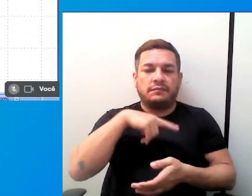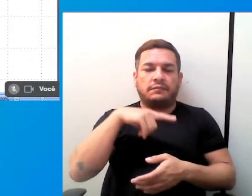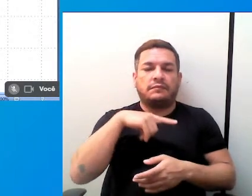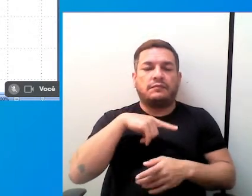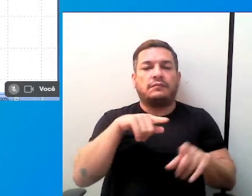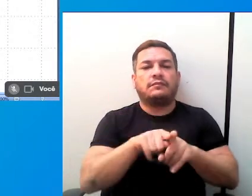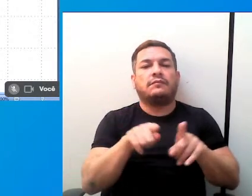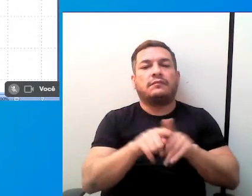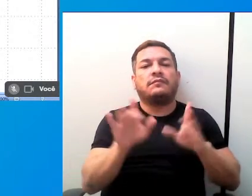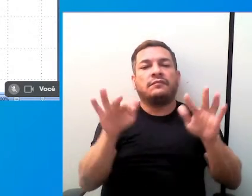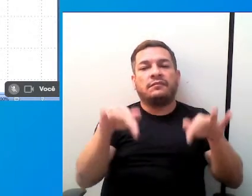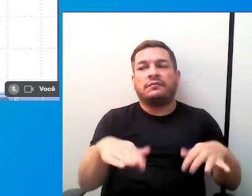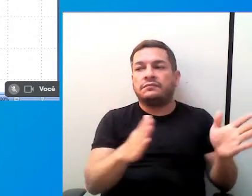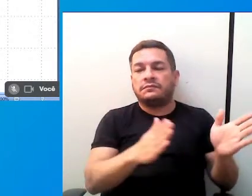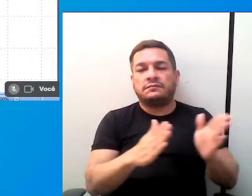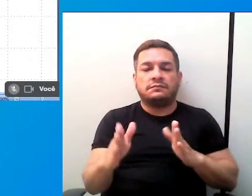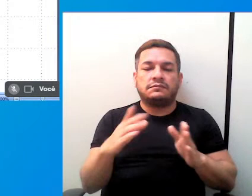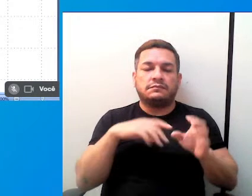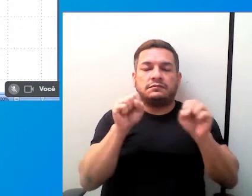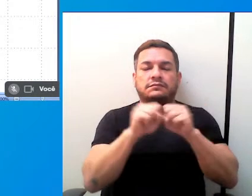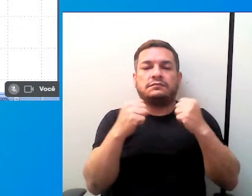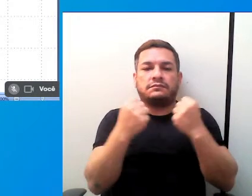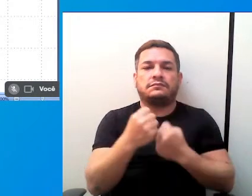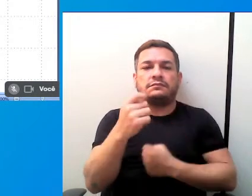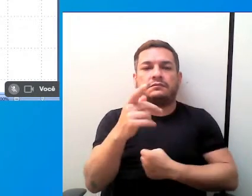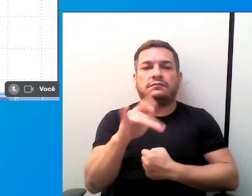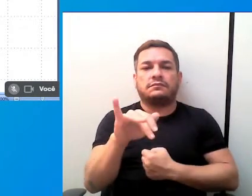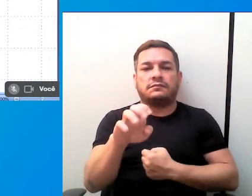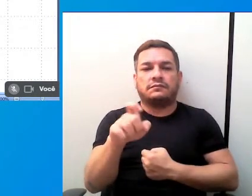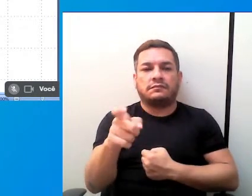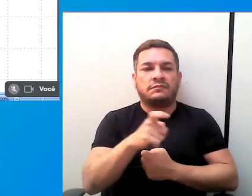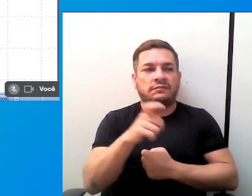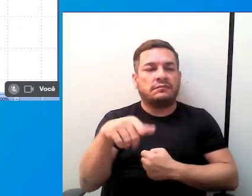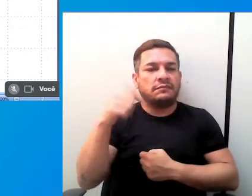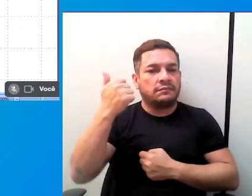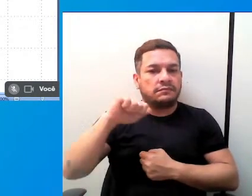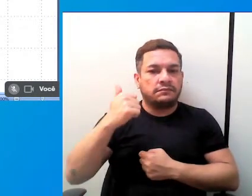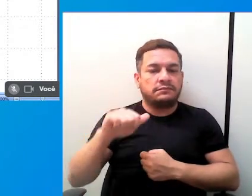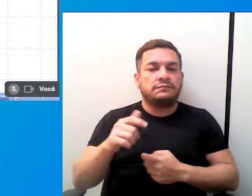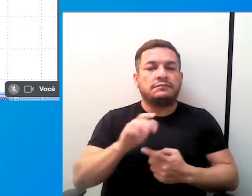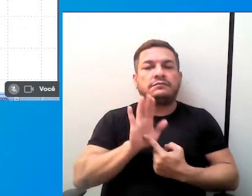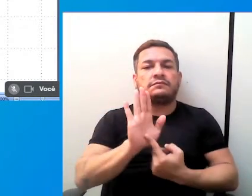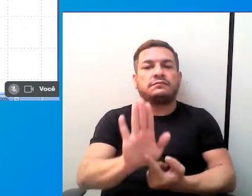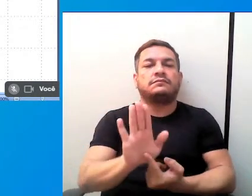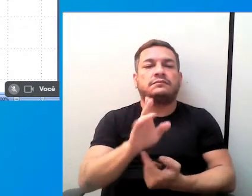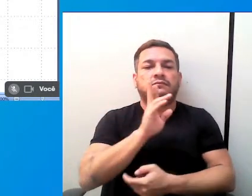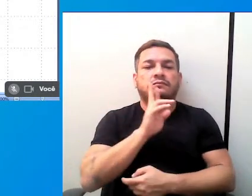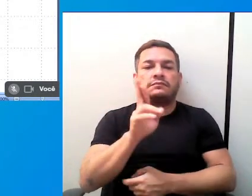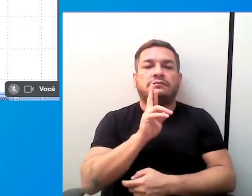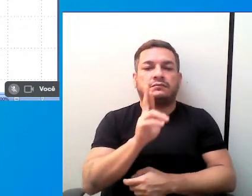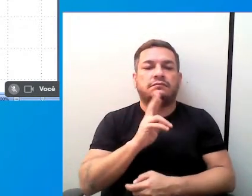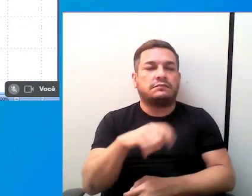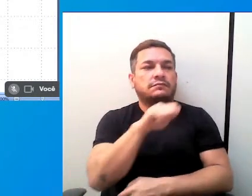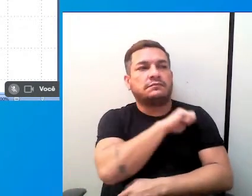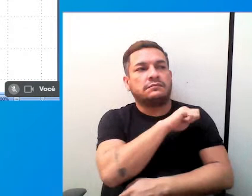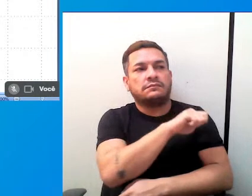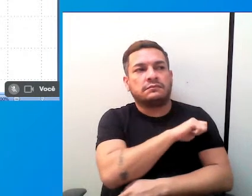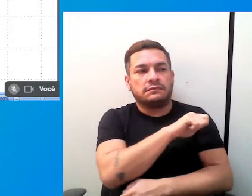final do ciclo, nós temos seminários do PIEX, onde são apresentados os resultados pelos